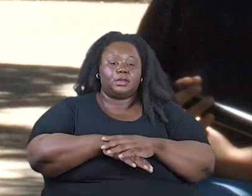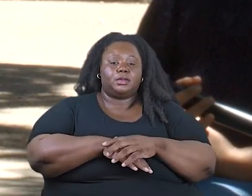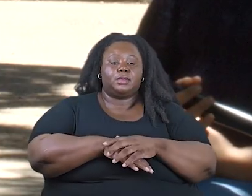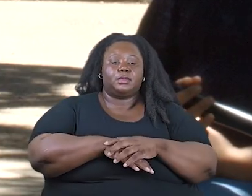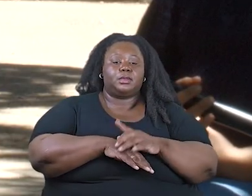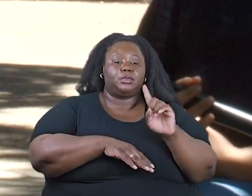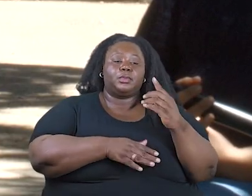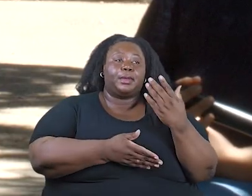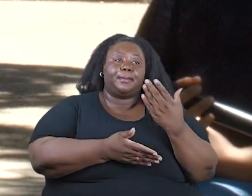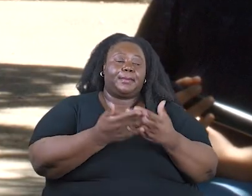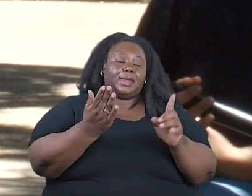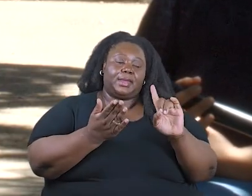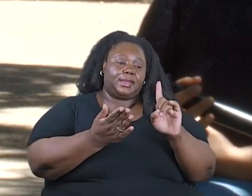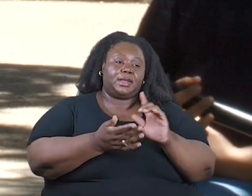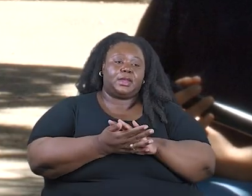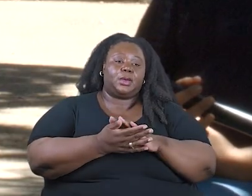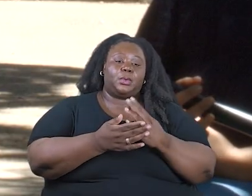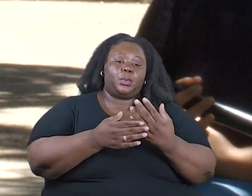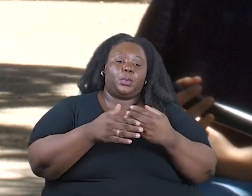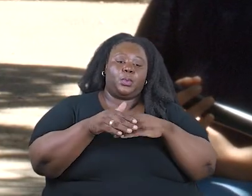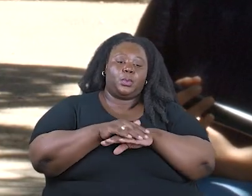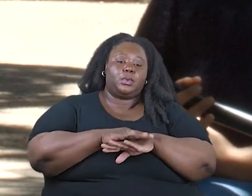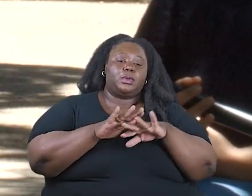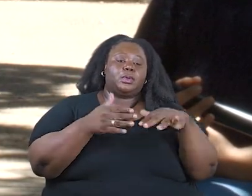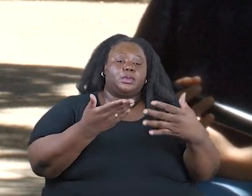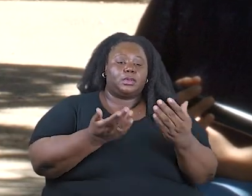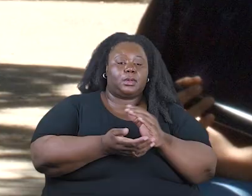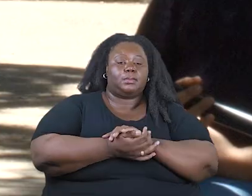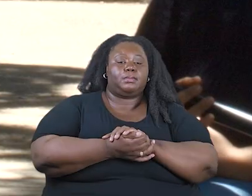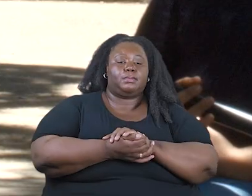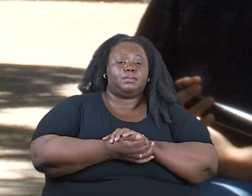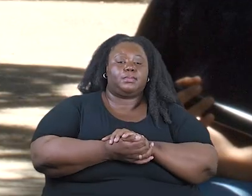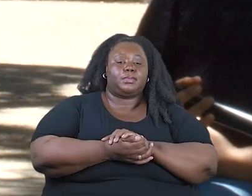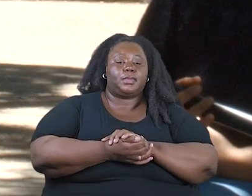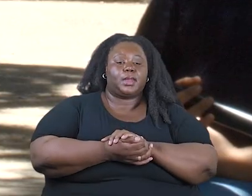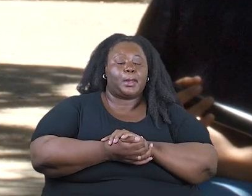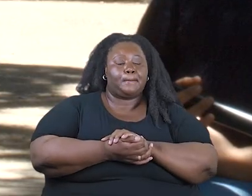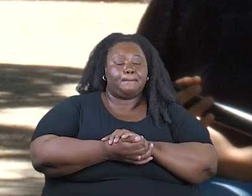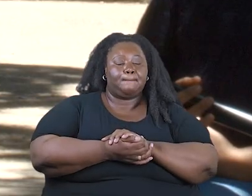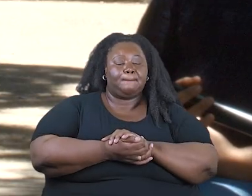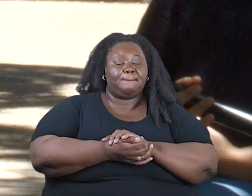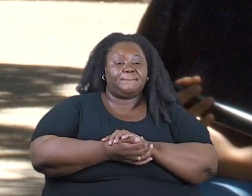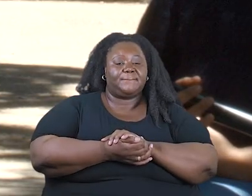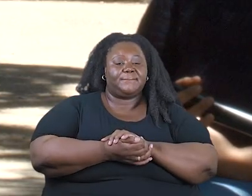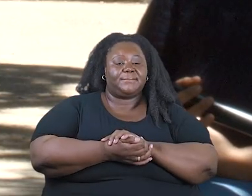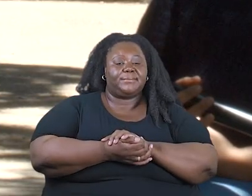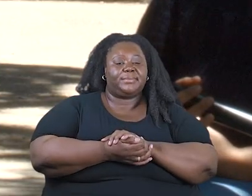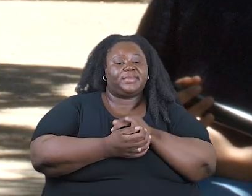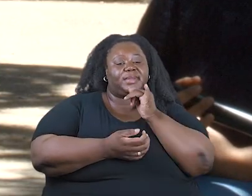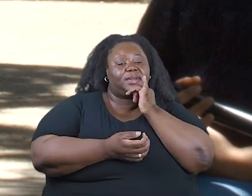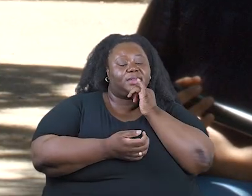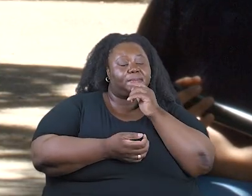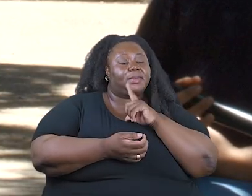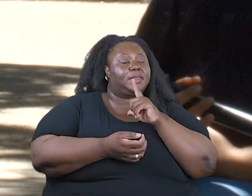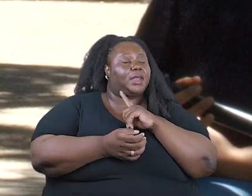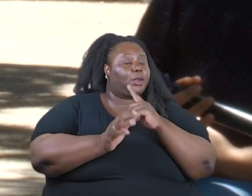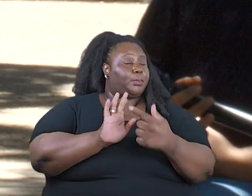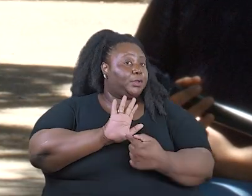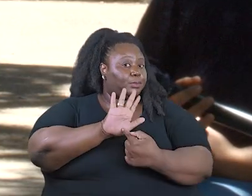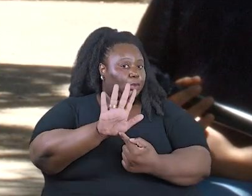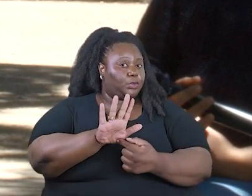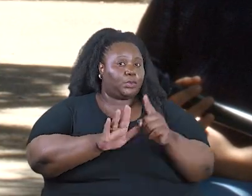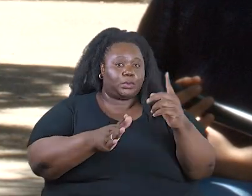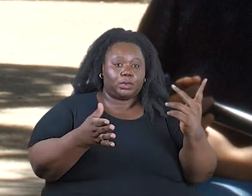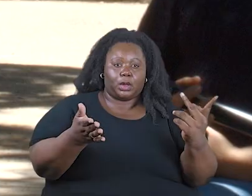iam desmembrar essa coleção. Então, eles têm... por exemplo, tem uma exposição